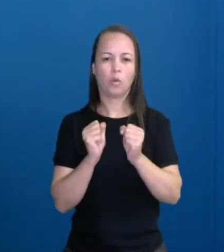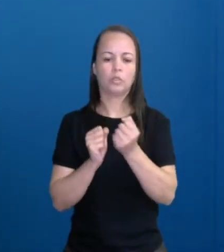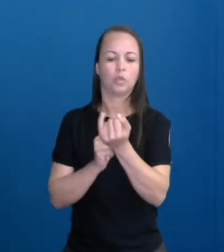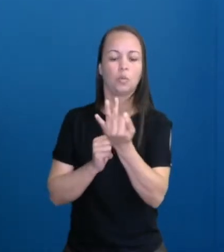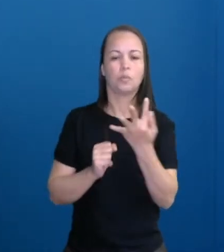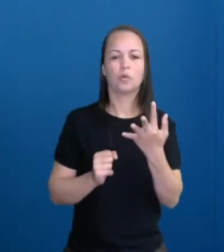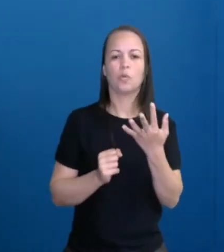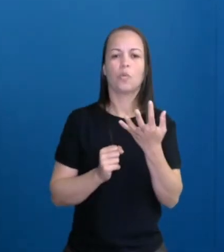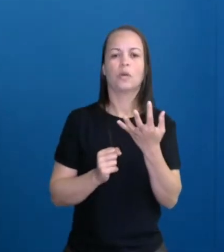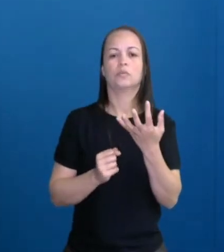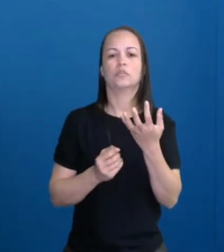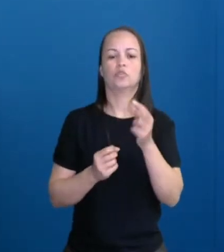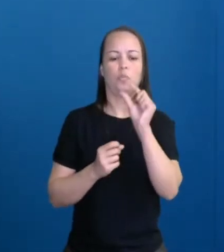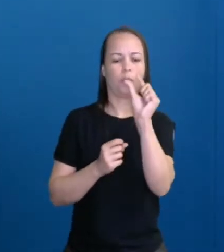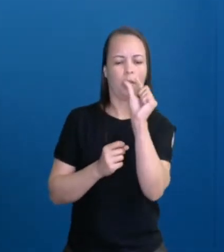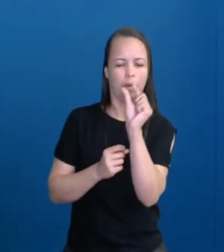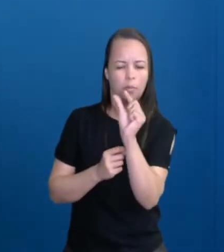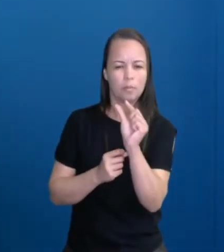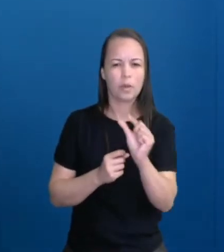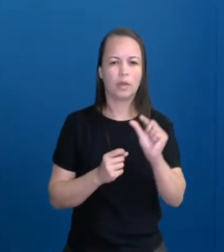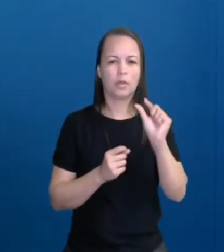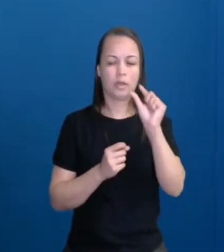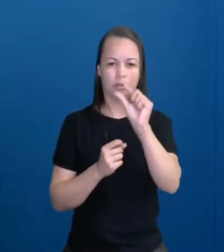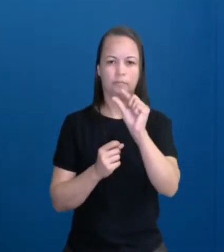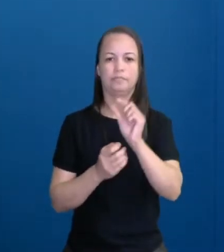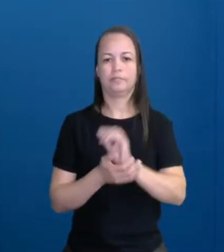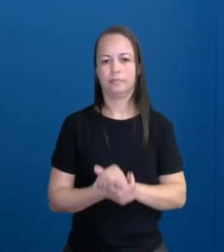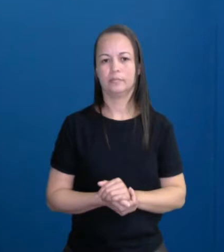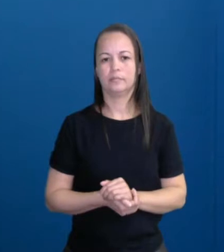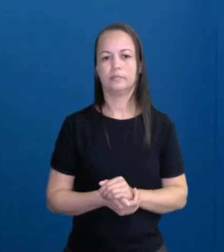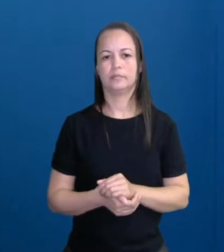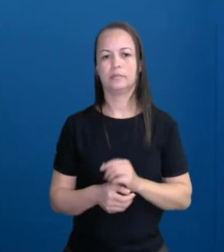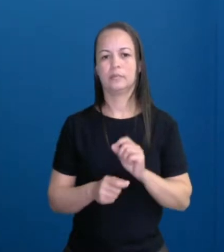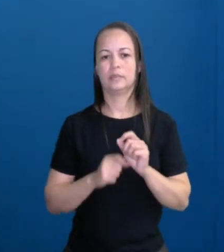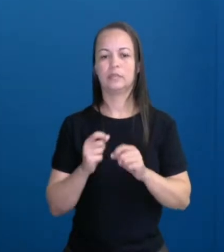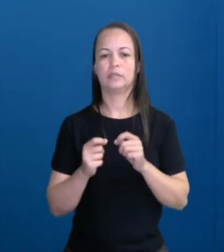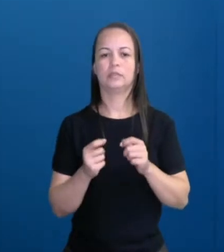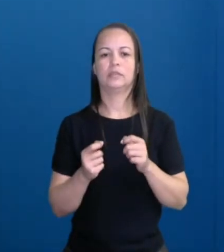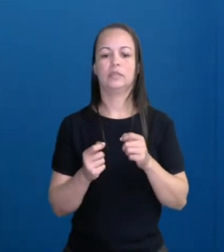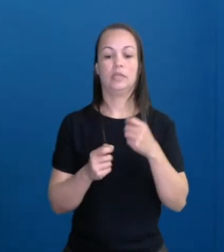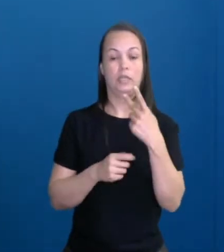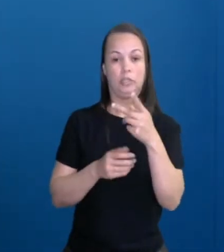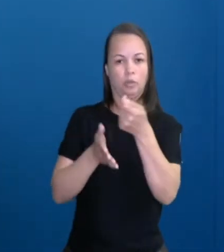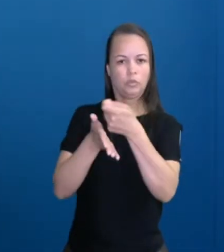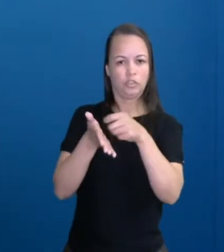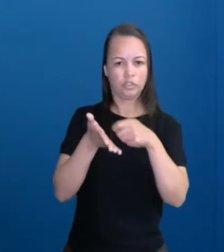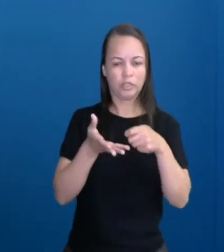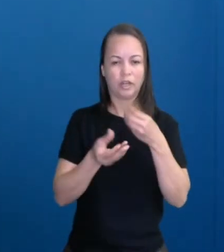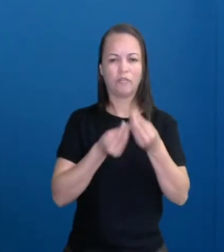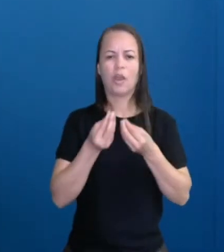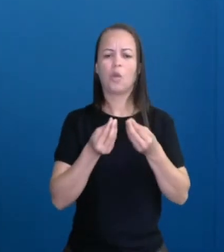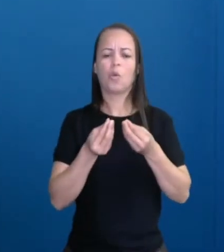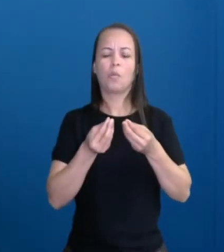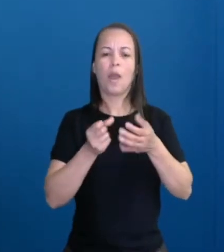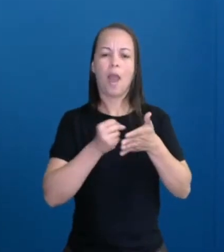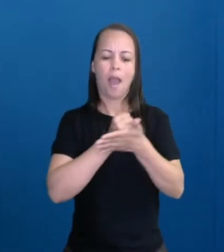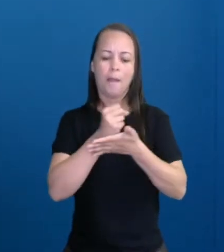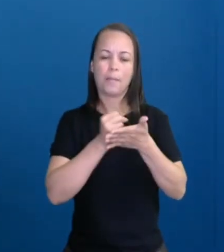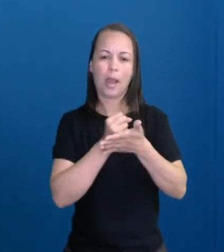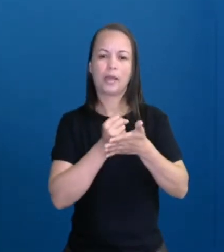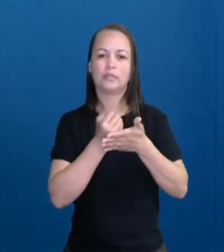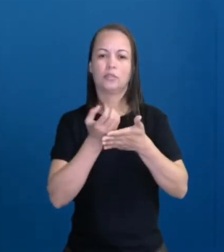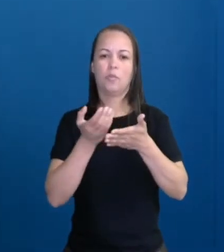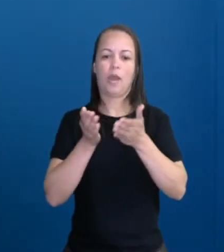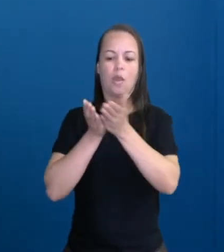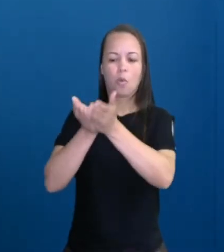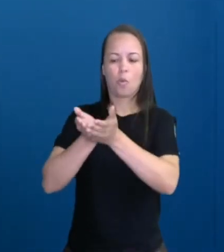quantos quadradinhos formam, né, as dimensões. Então, escrevi isso aqui. A base do barco